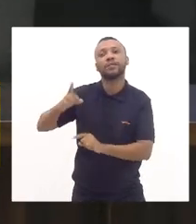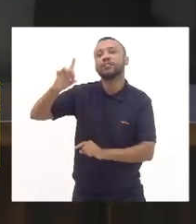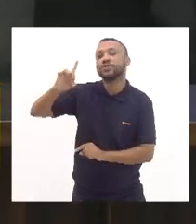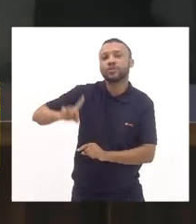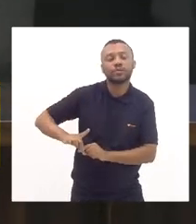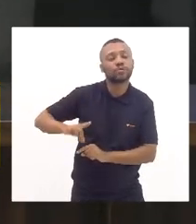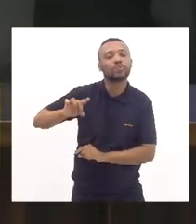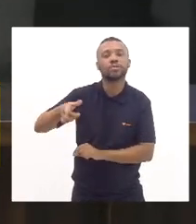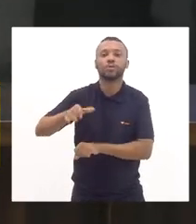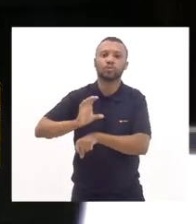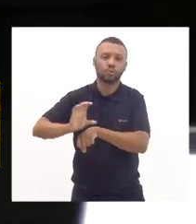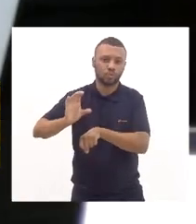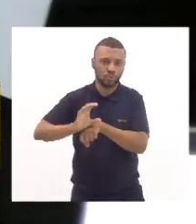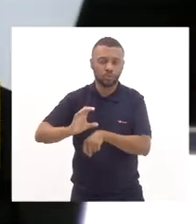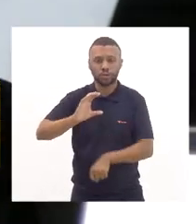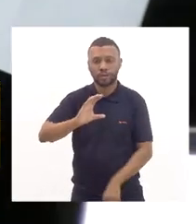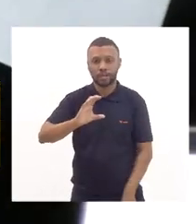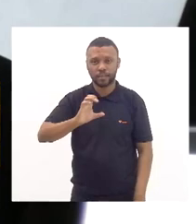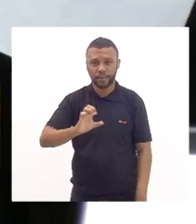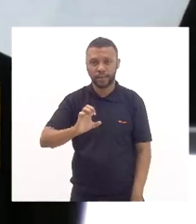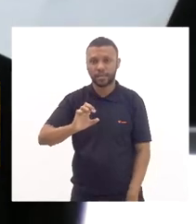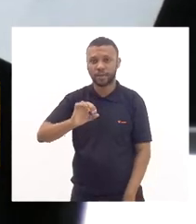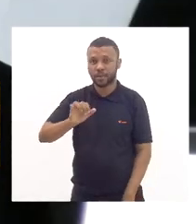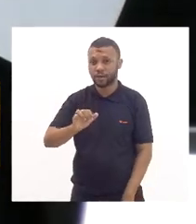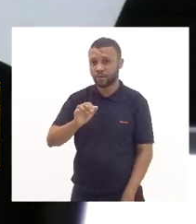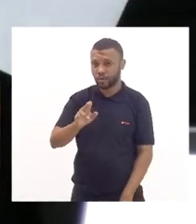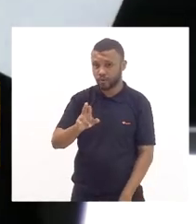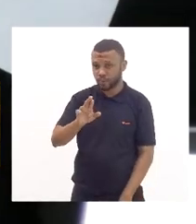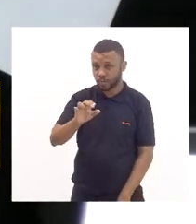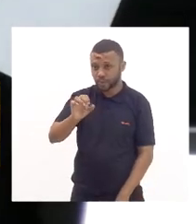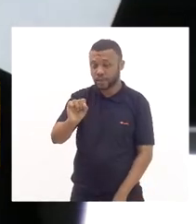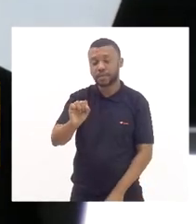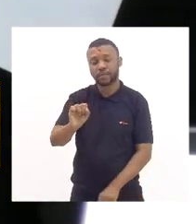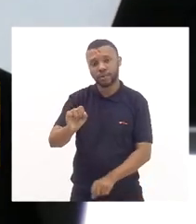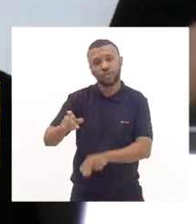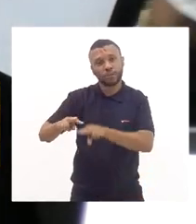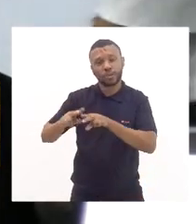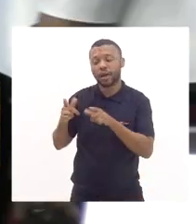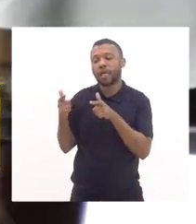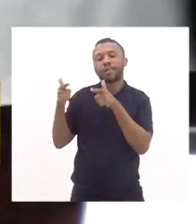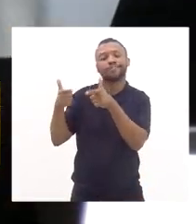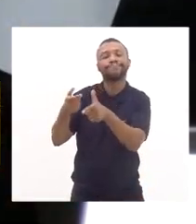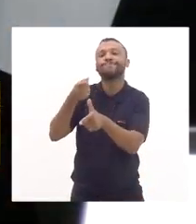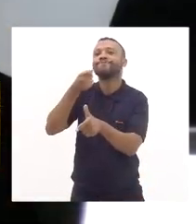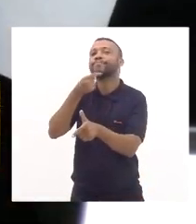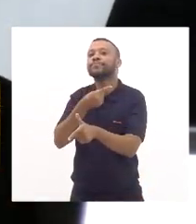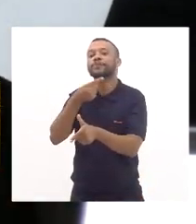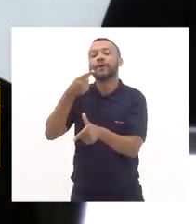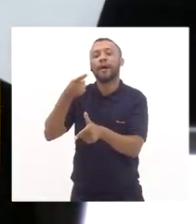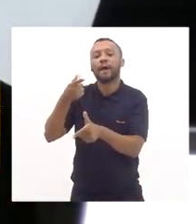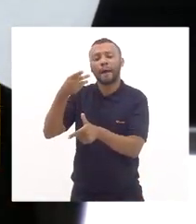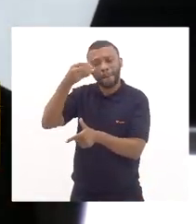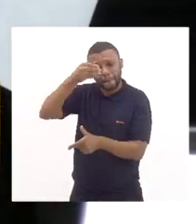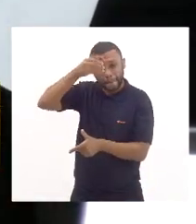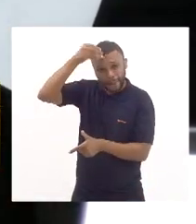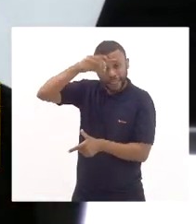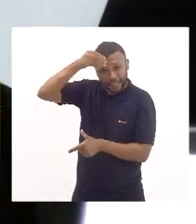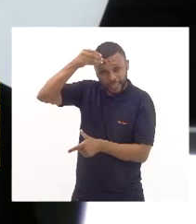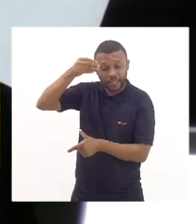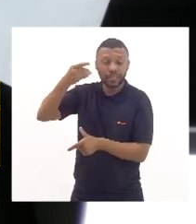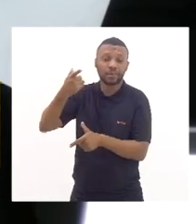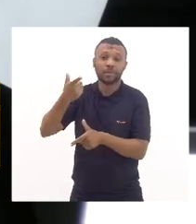curso Sejuris, e por isso é apelidada de Madrinha dos Concurseiros. Parabéns, aí, isso